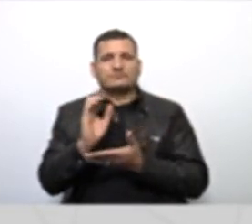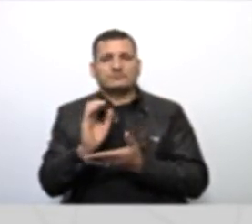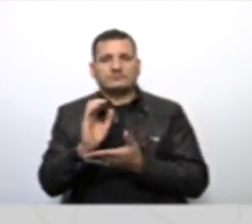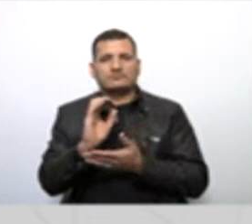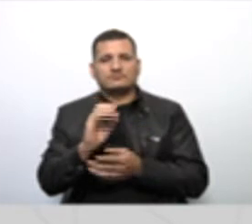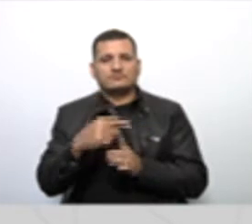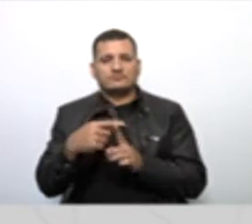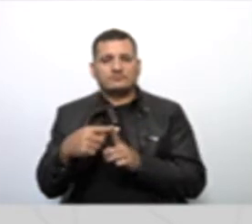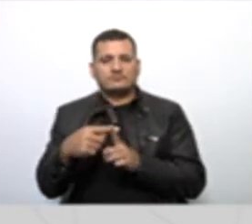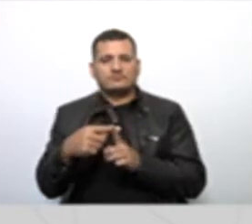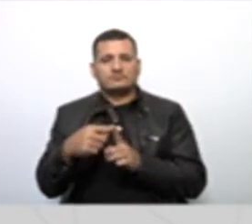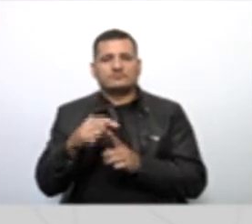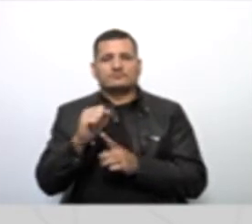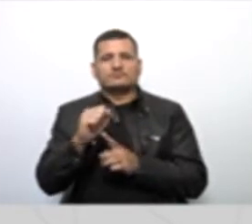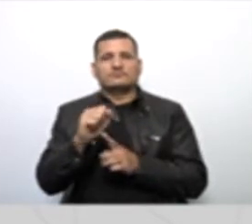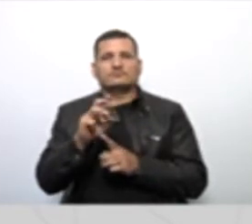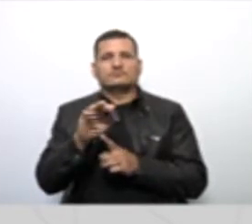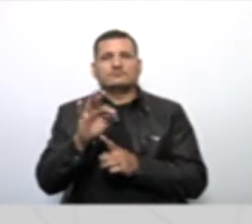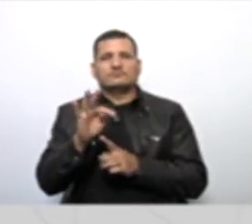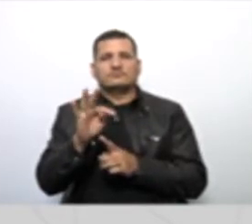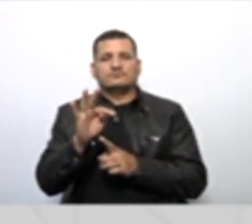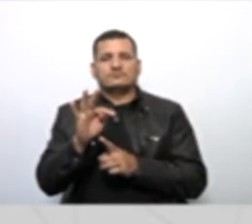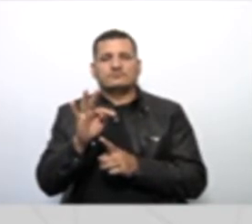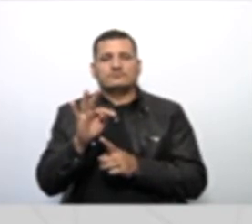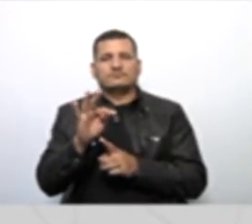e C#.